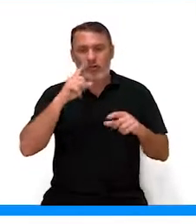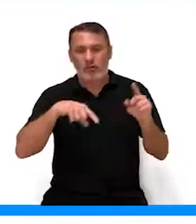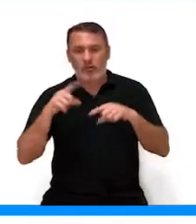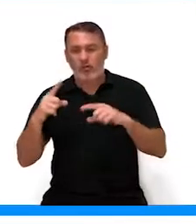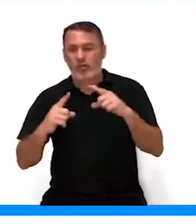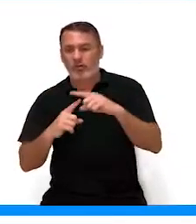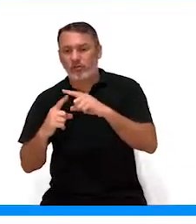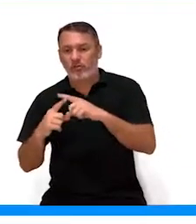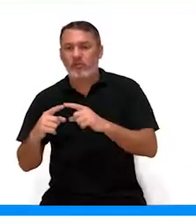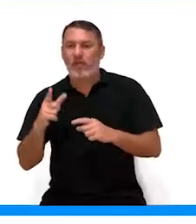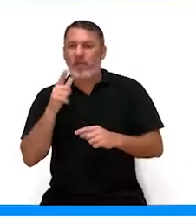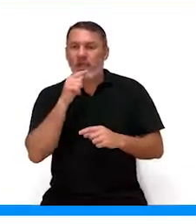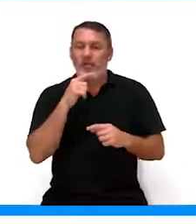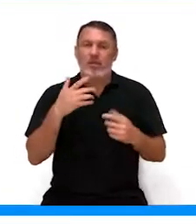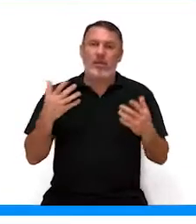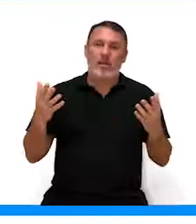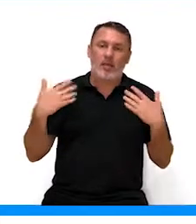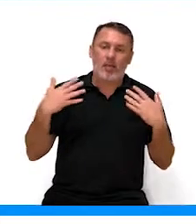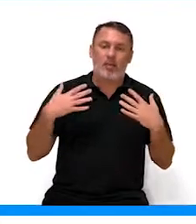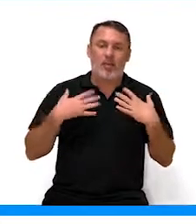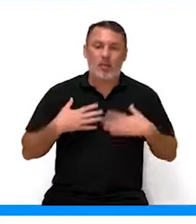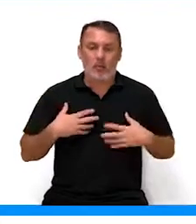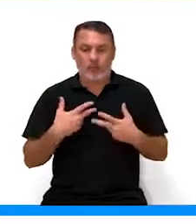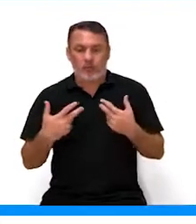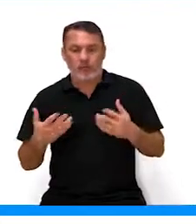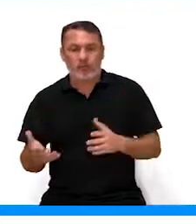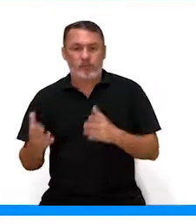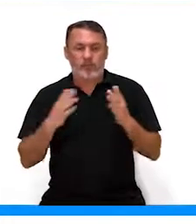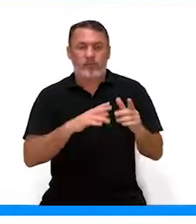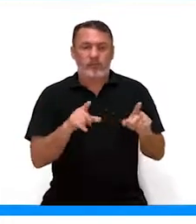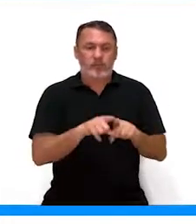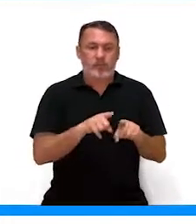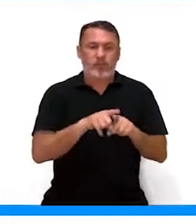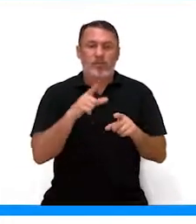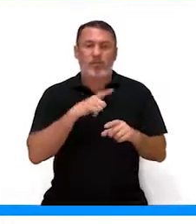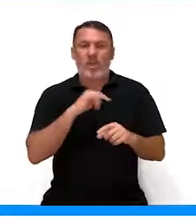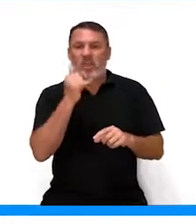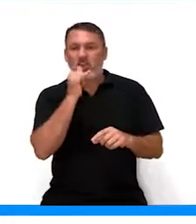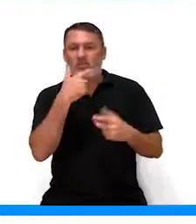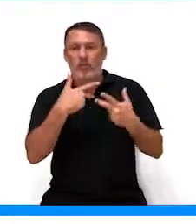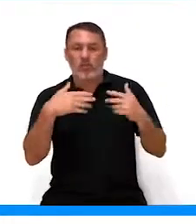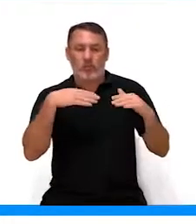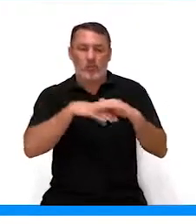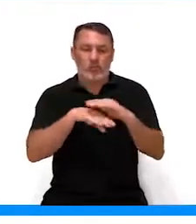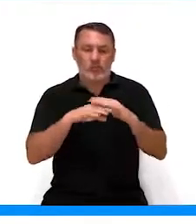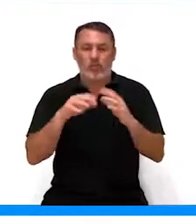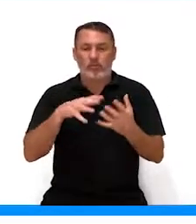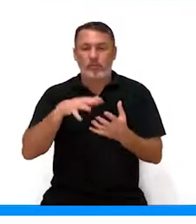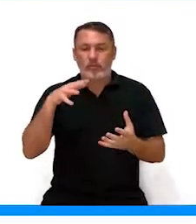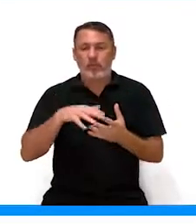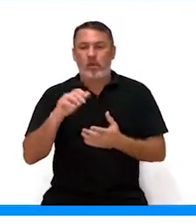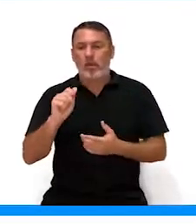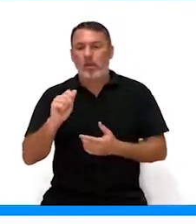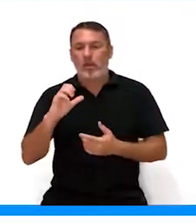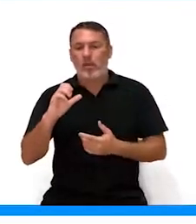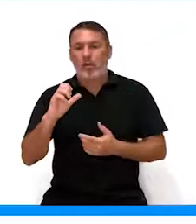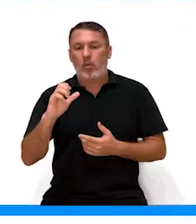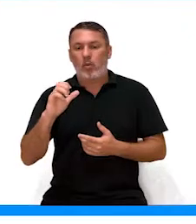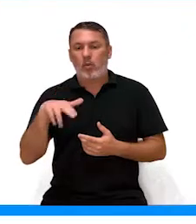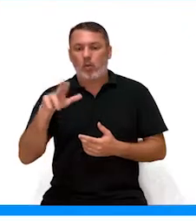impede a saída de água, então mantém o calor dentro do corpo. Ele vai servir como reserva